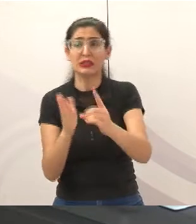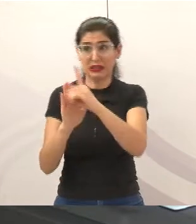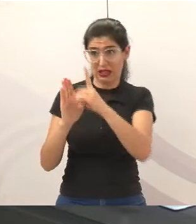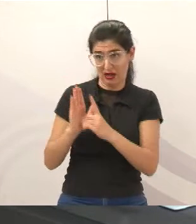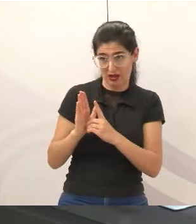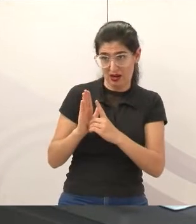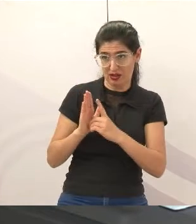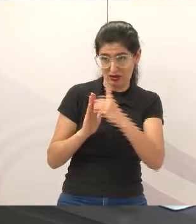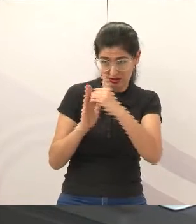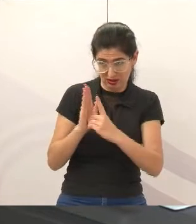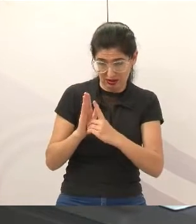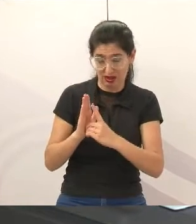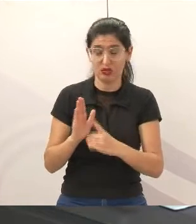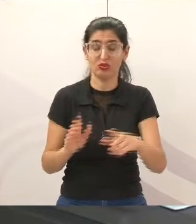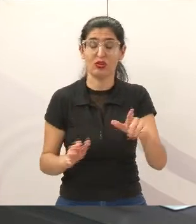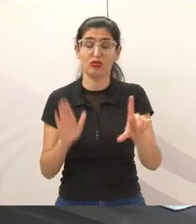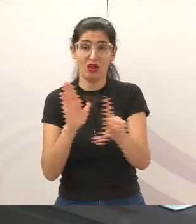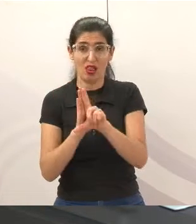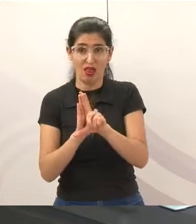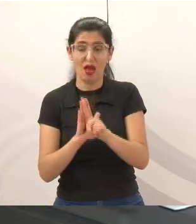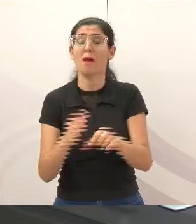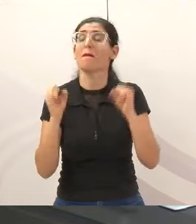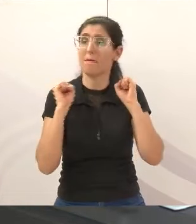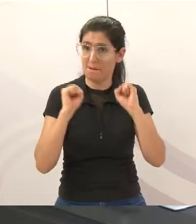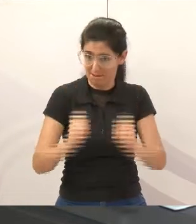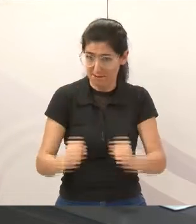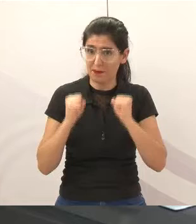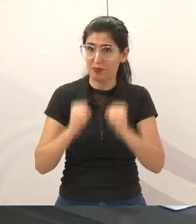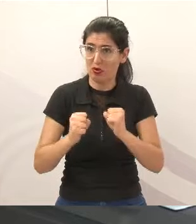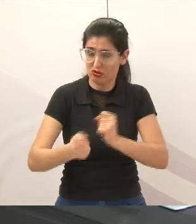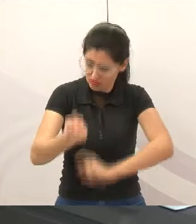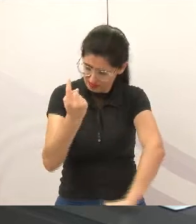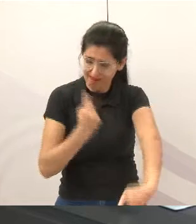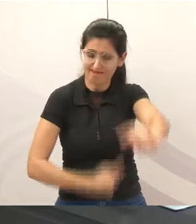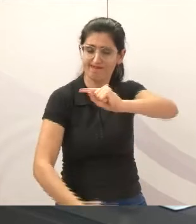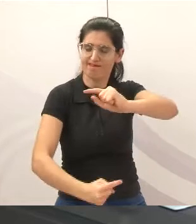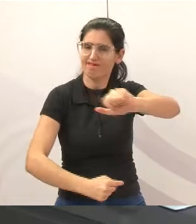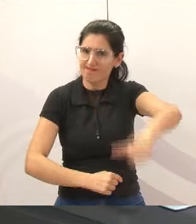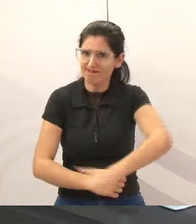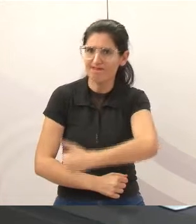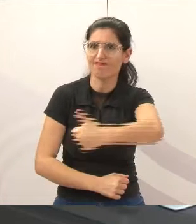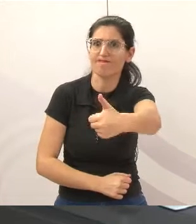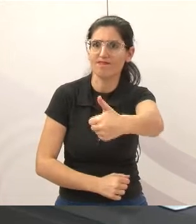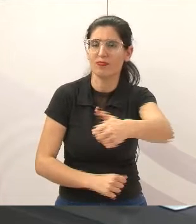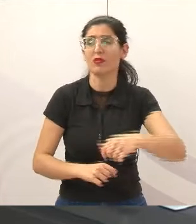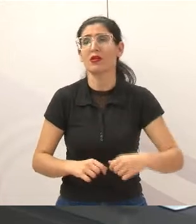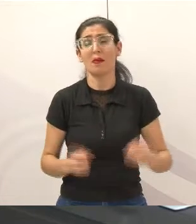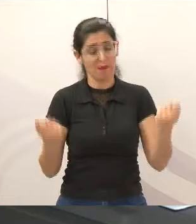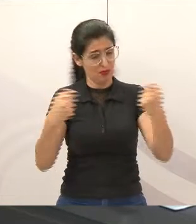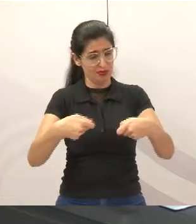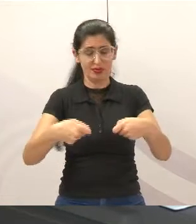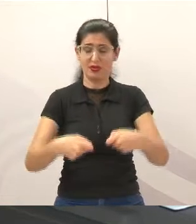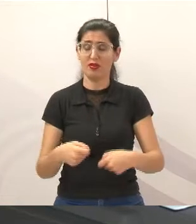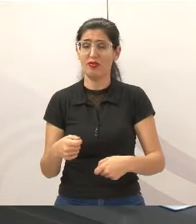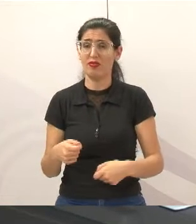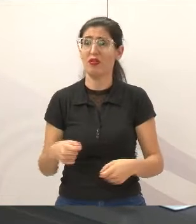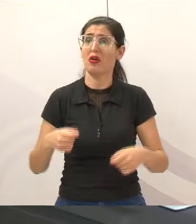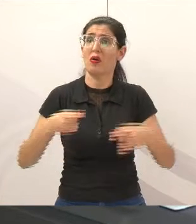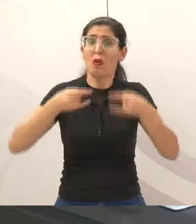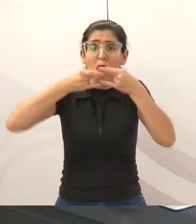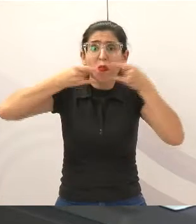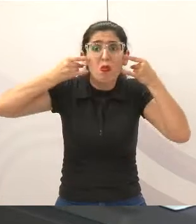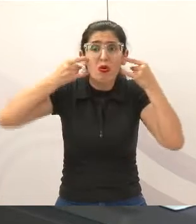lei para que possa regulamentar essa questão. Bom, então a minha proposta é o quê? Para que deem máscara